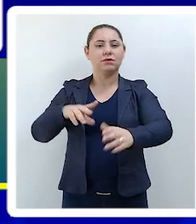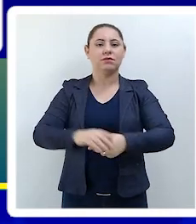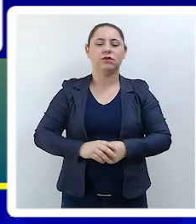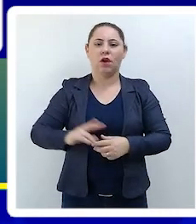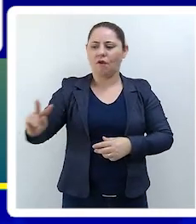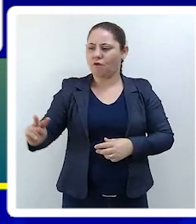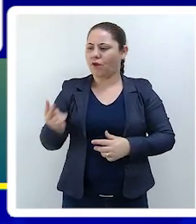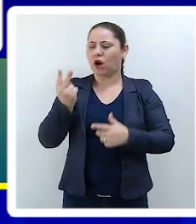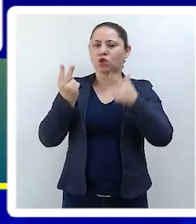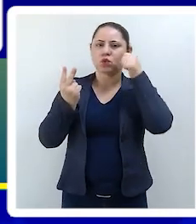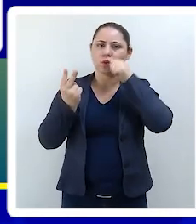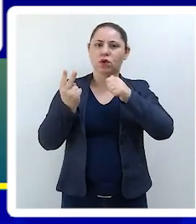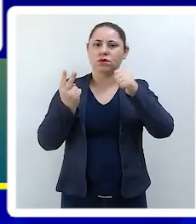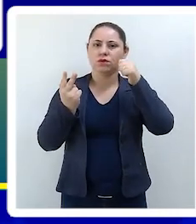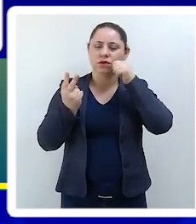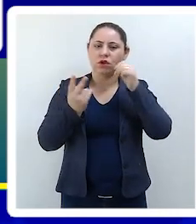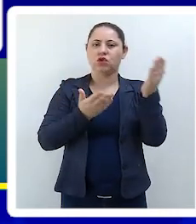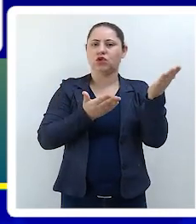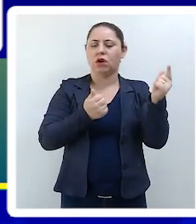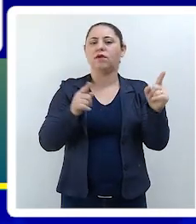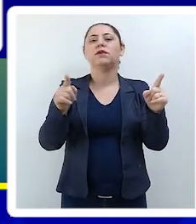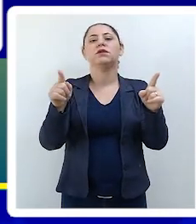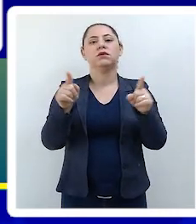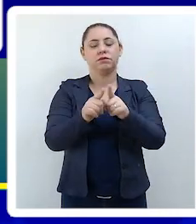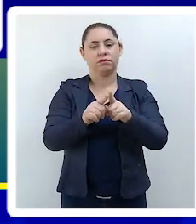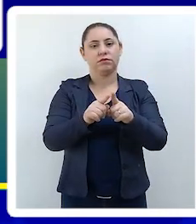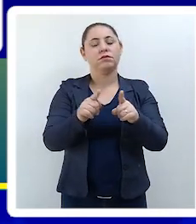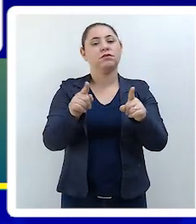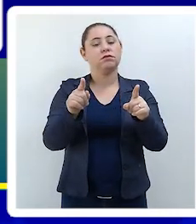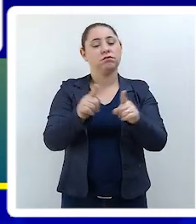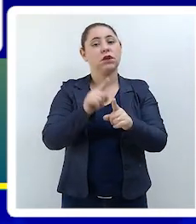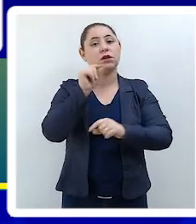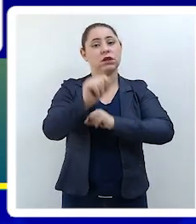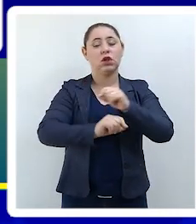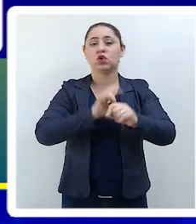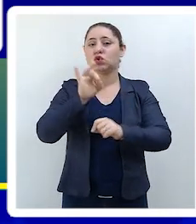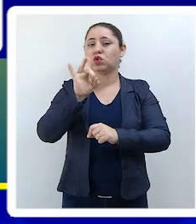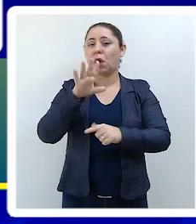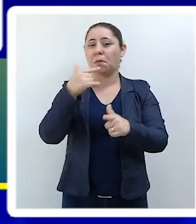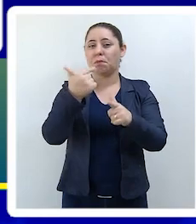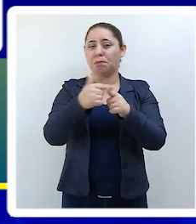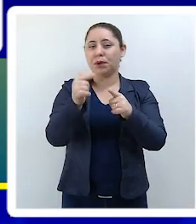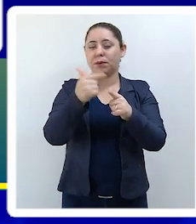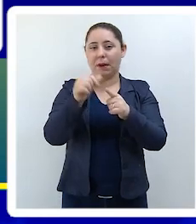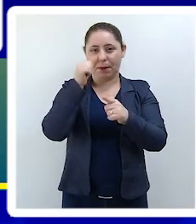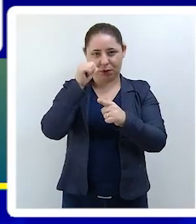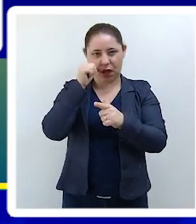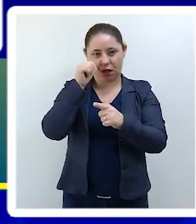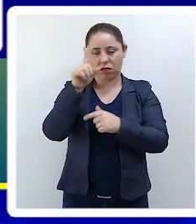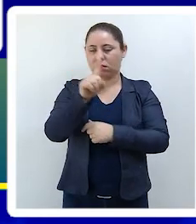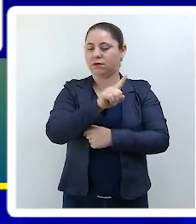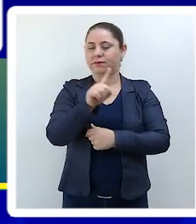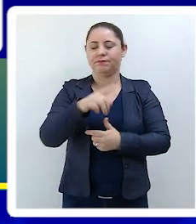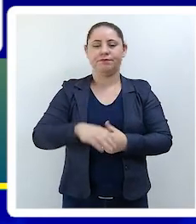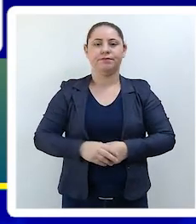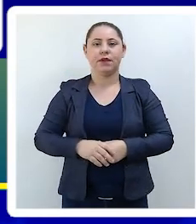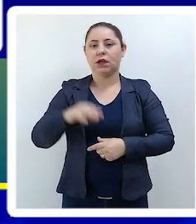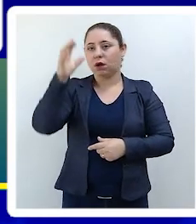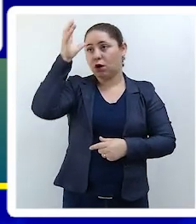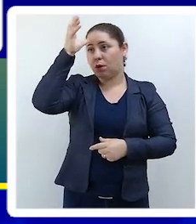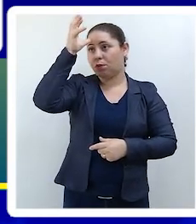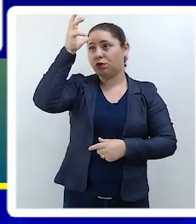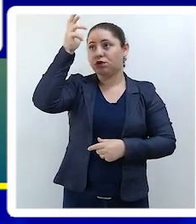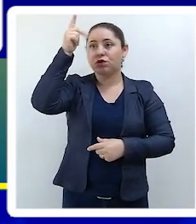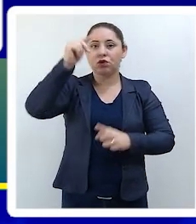empoderamento feminino de mulheres, o empoderamento de mulheres e meninas não é só um problema das mulheres, é uma solução para